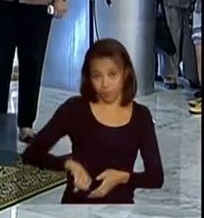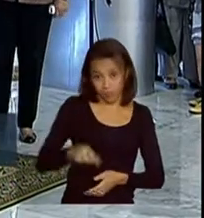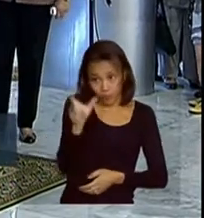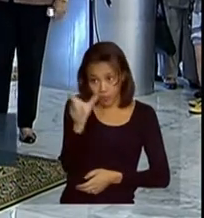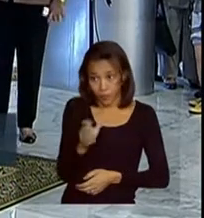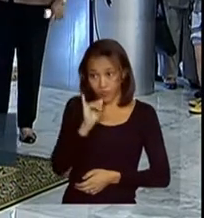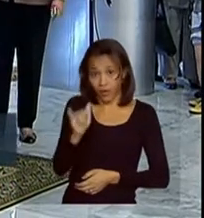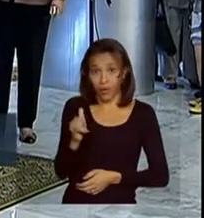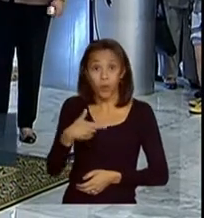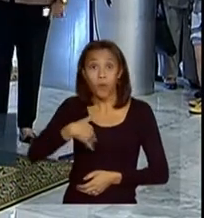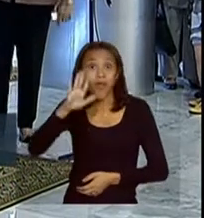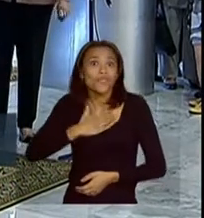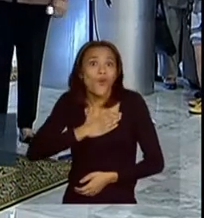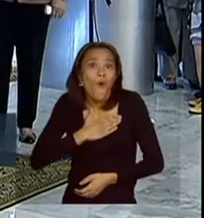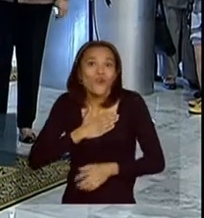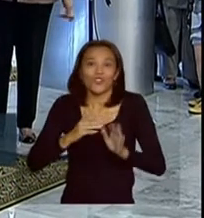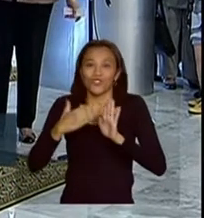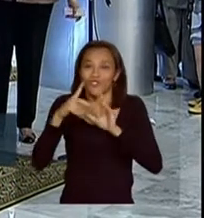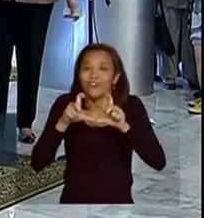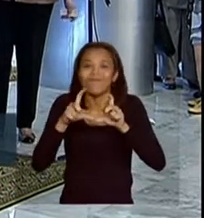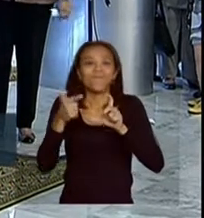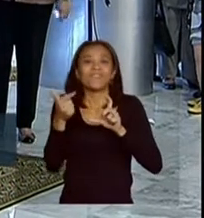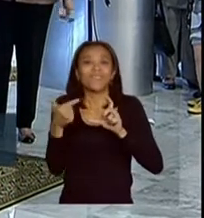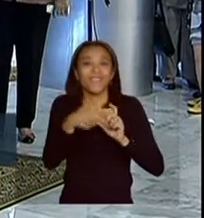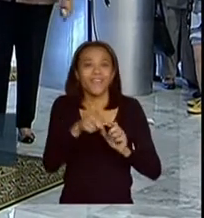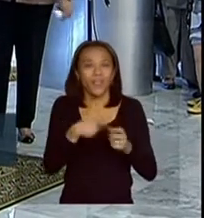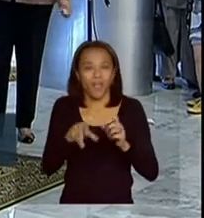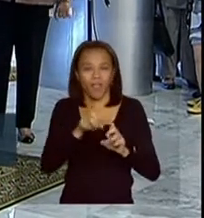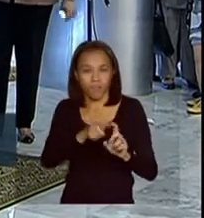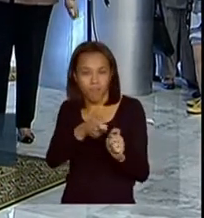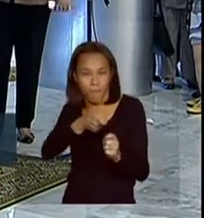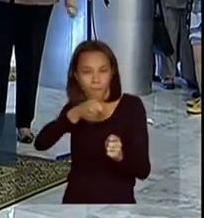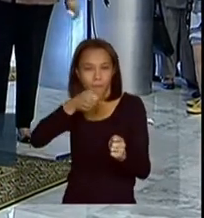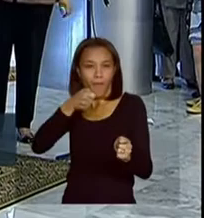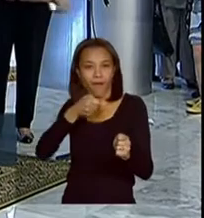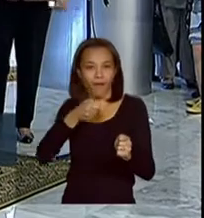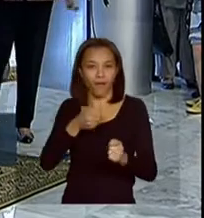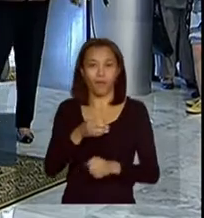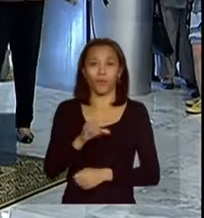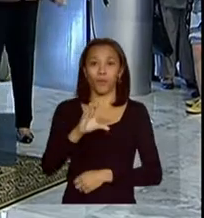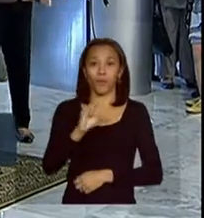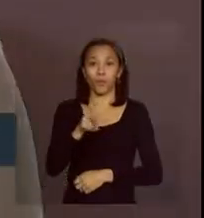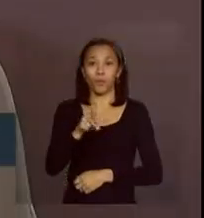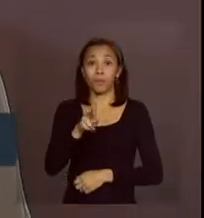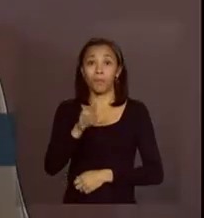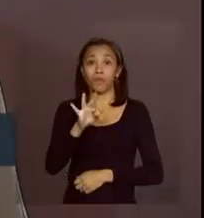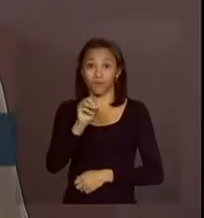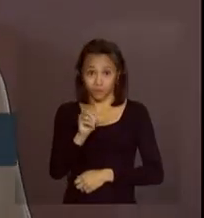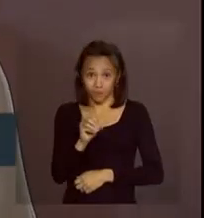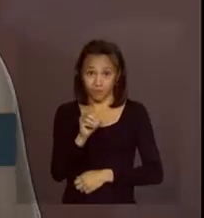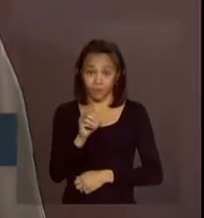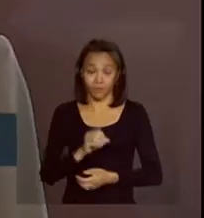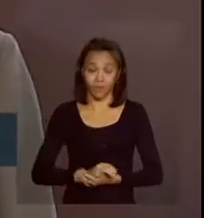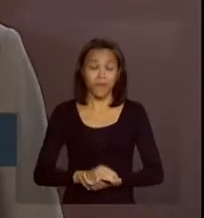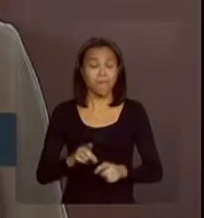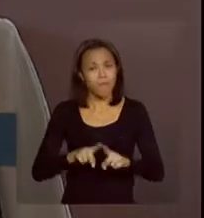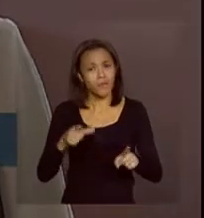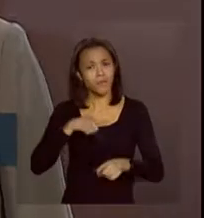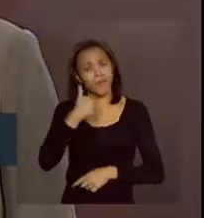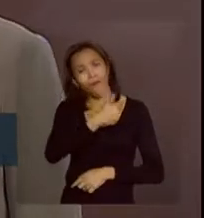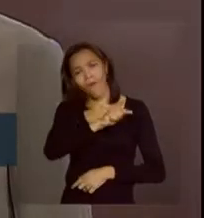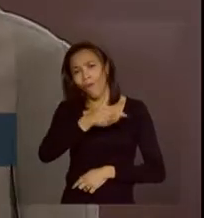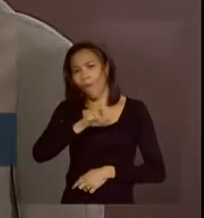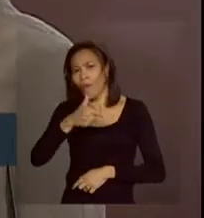que eu mais gosto não tenha vindo que é o Cupido adormecido mas tem outras